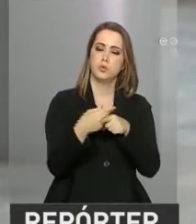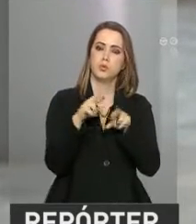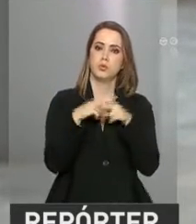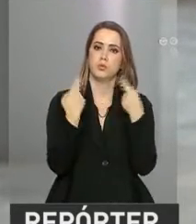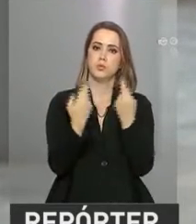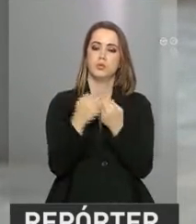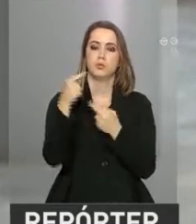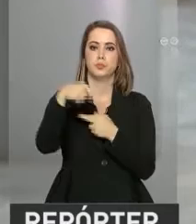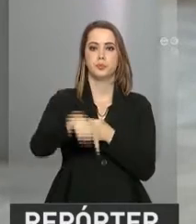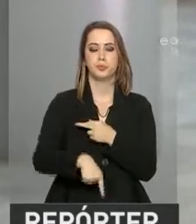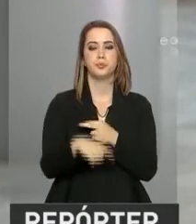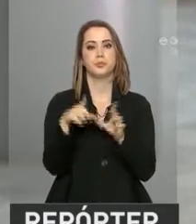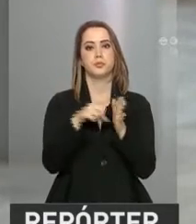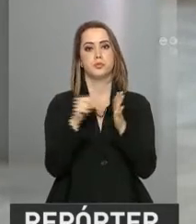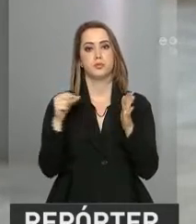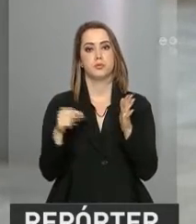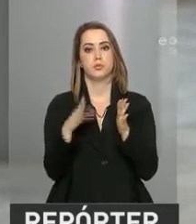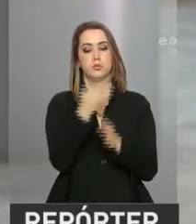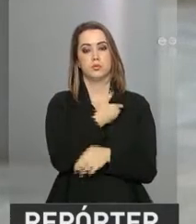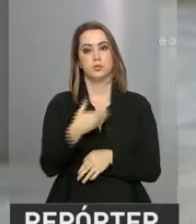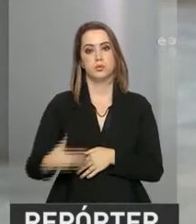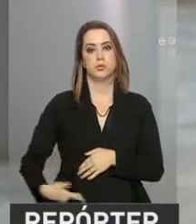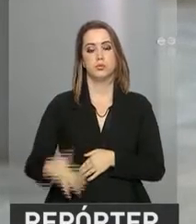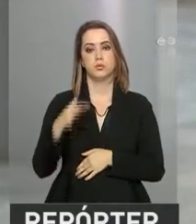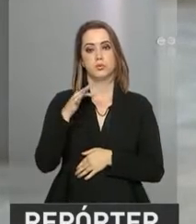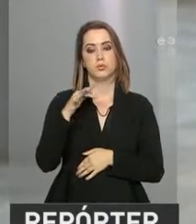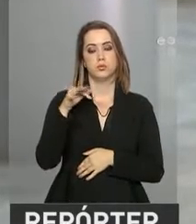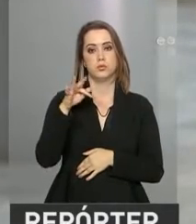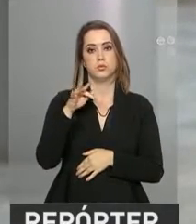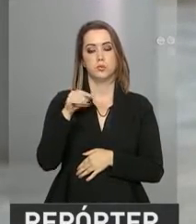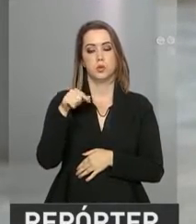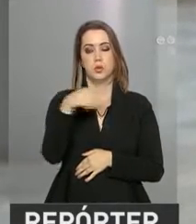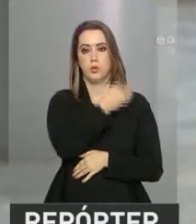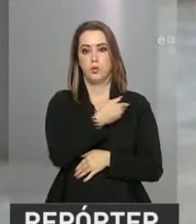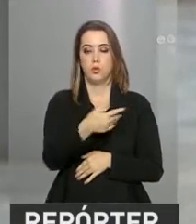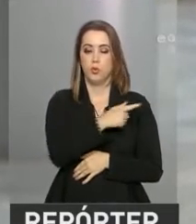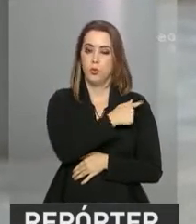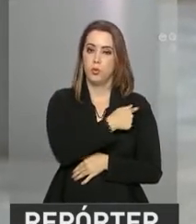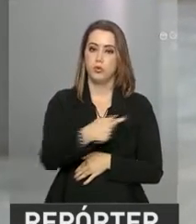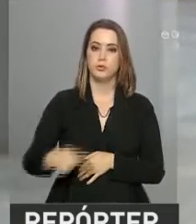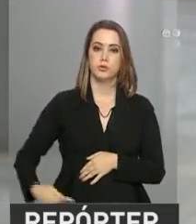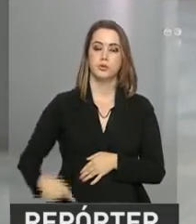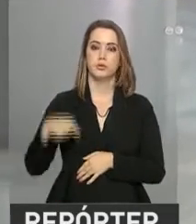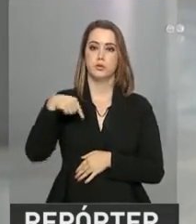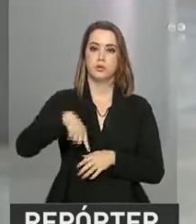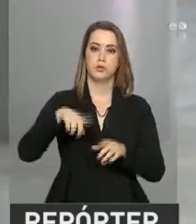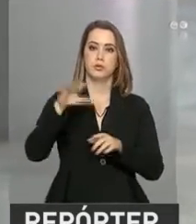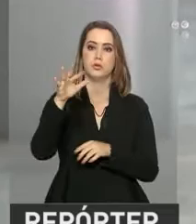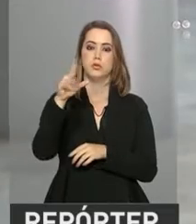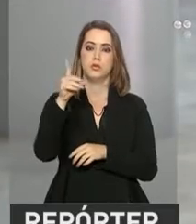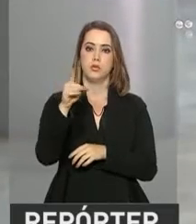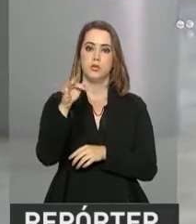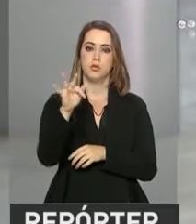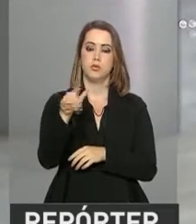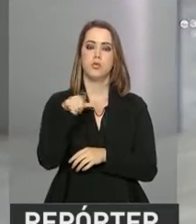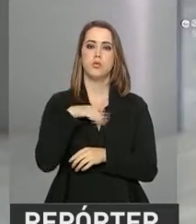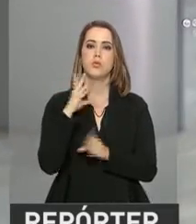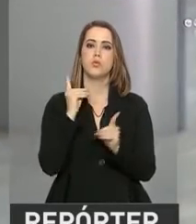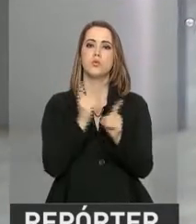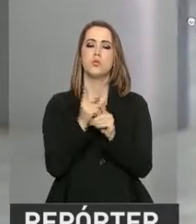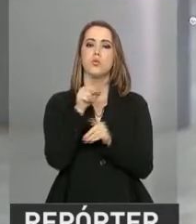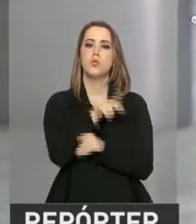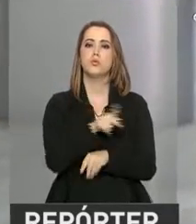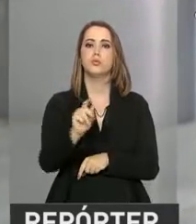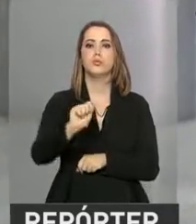Palácio do Planalto, o governador do Distrito Federal, Rodrigo Hollenberg, conversou com a imprensa e disse que durante o encontro, o presidente em